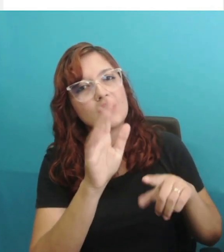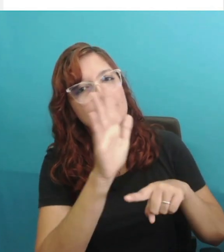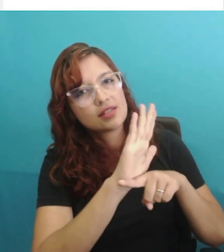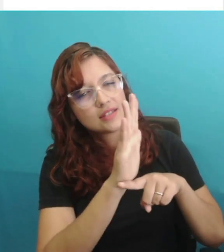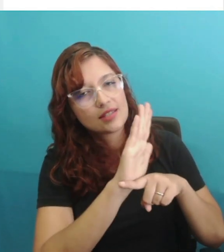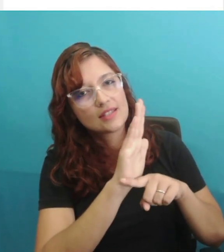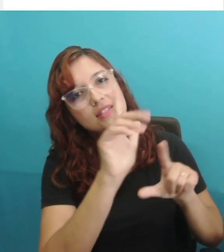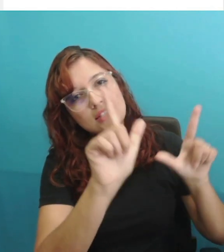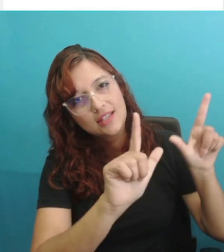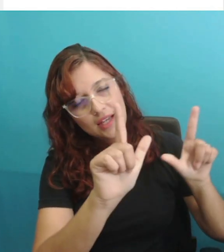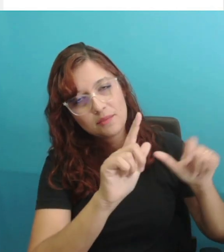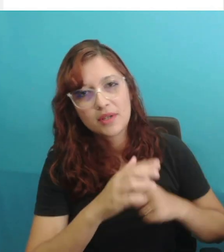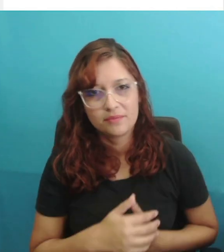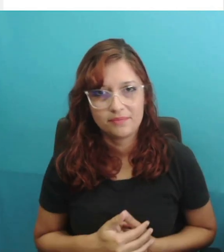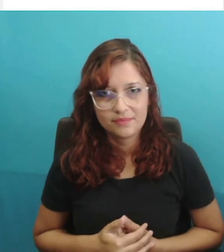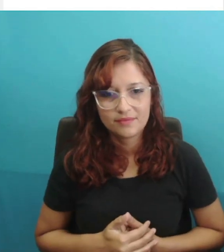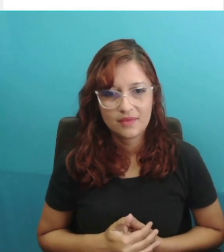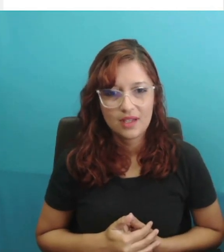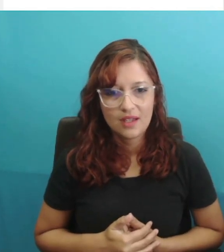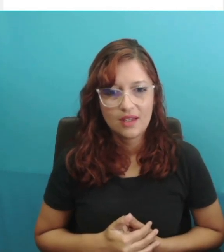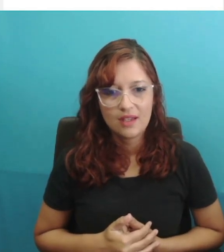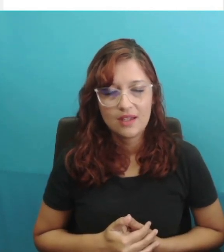fui ao cinema.